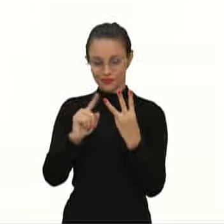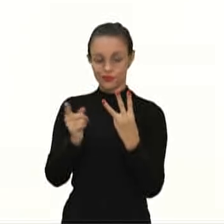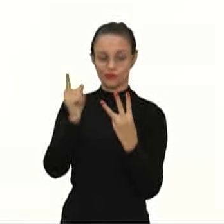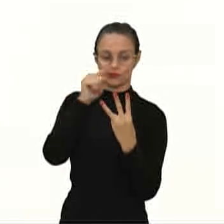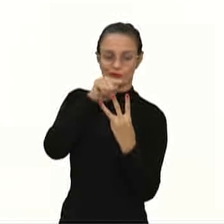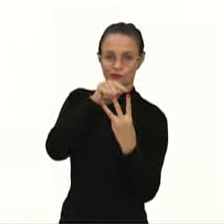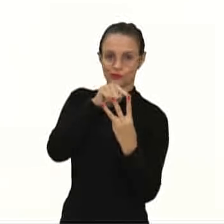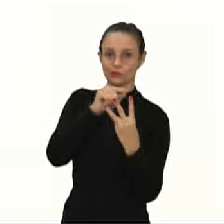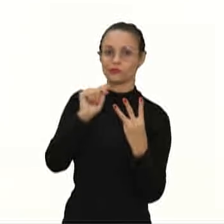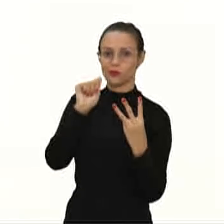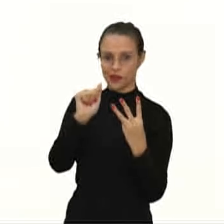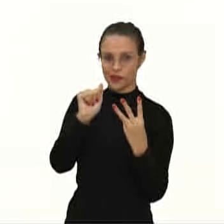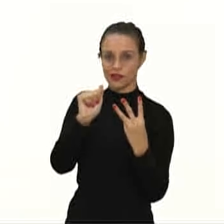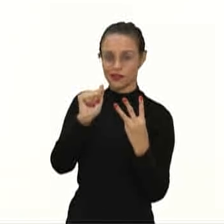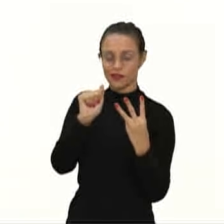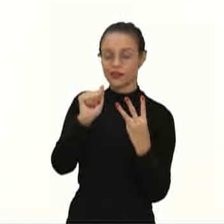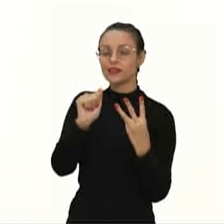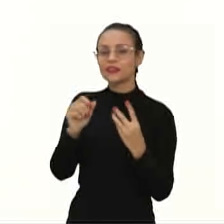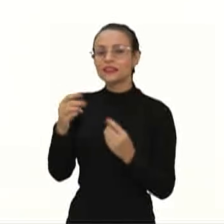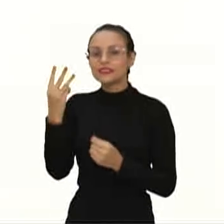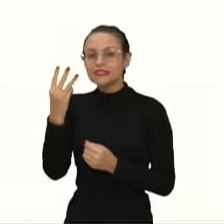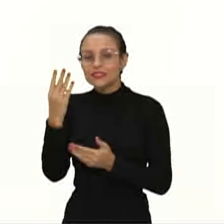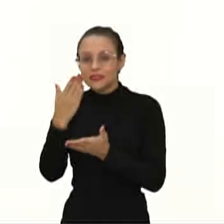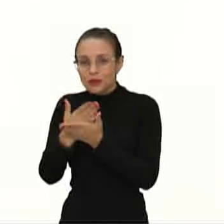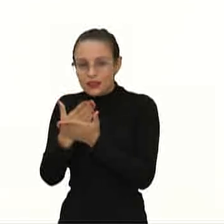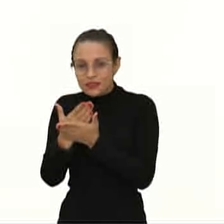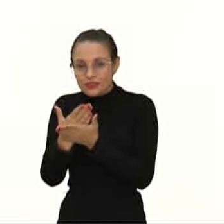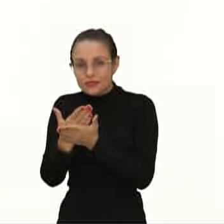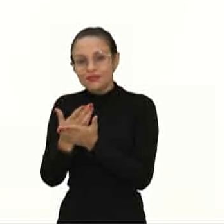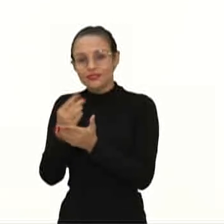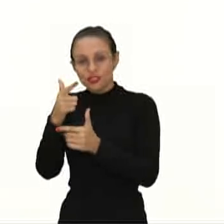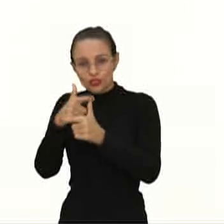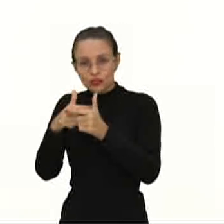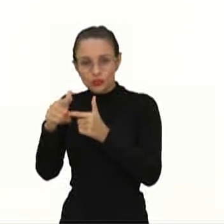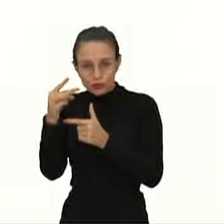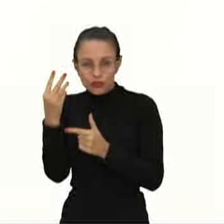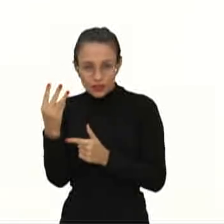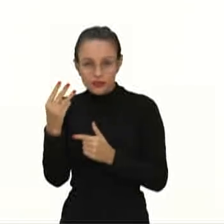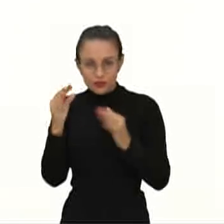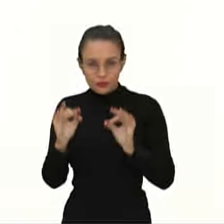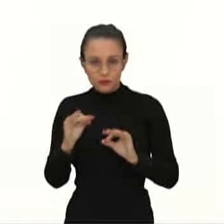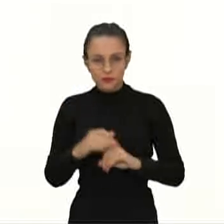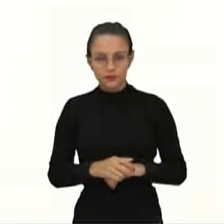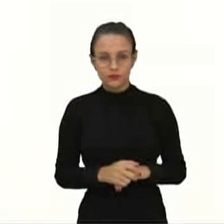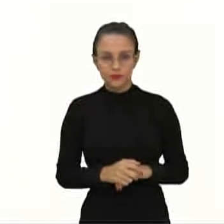A, né? O que é a terça parte? Dividir por 3, certo?